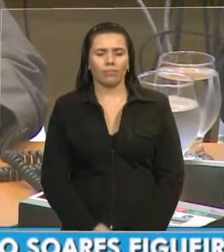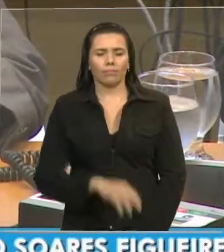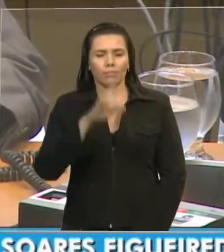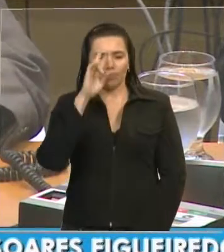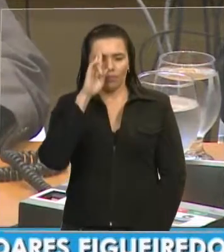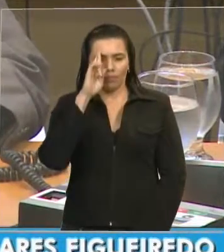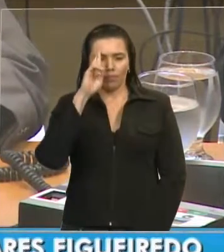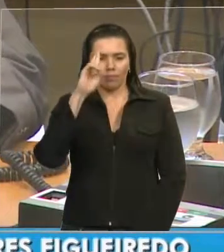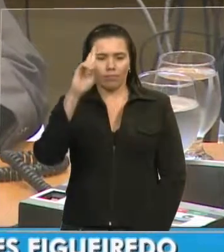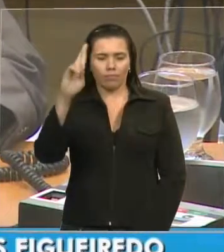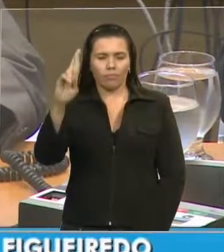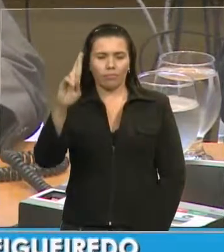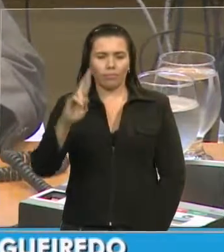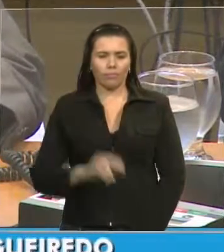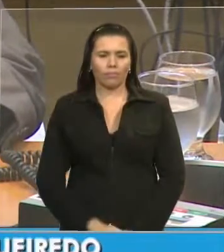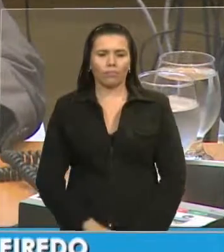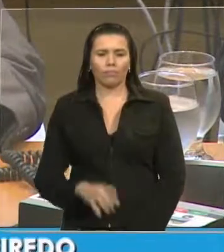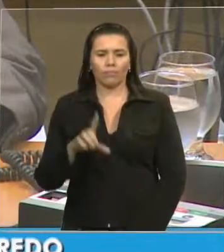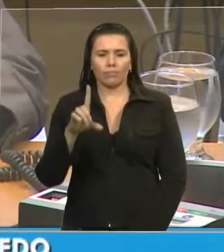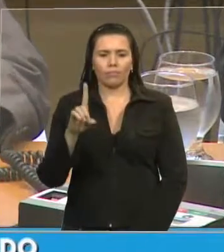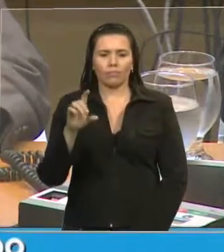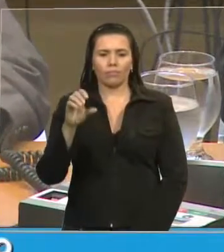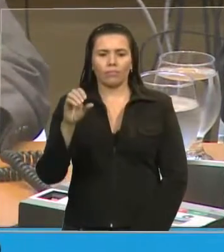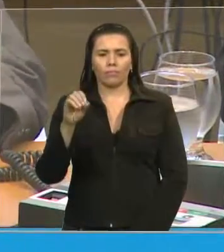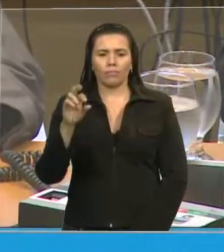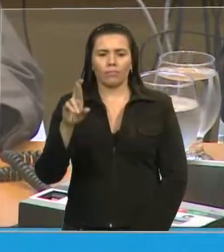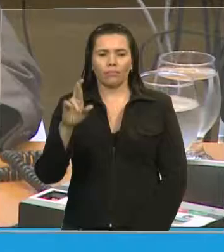Senhor Dorian Menezes,